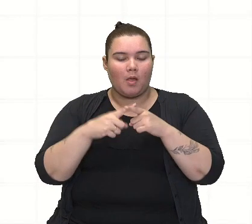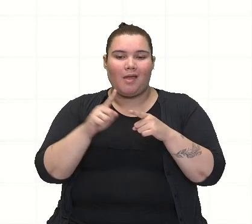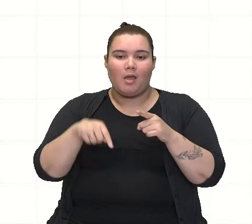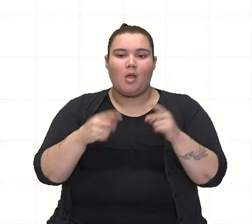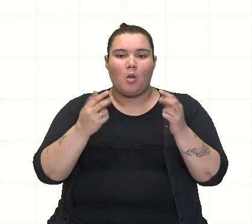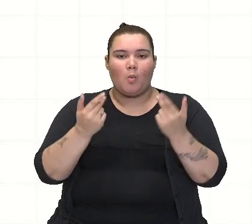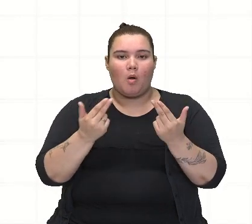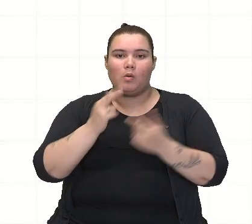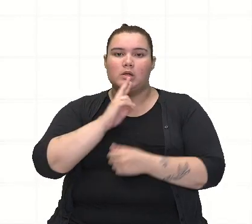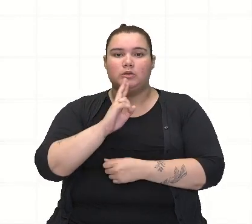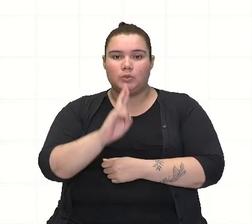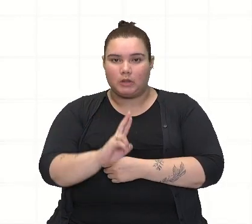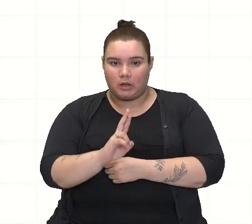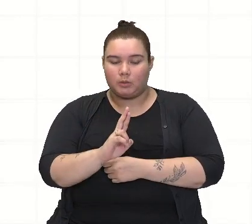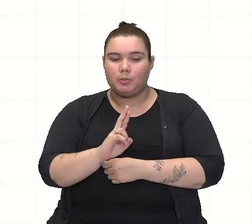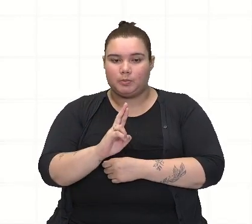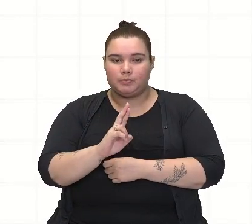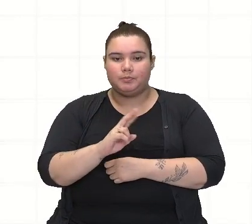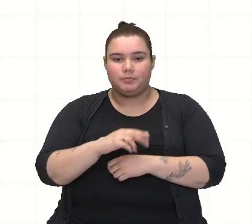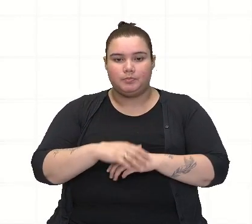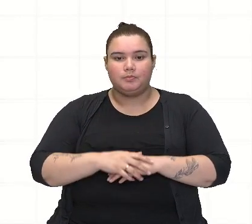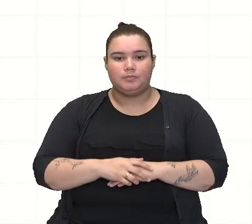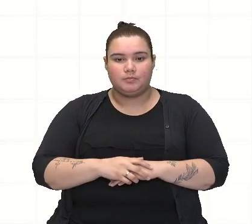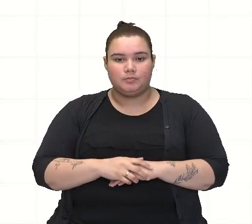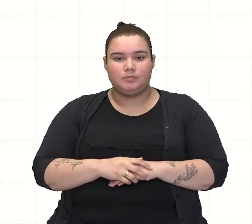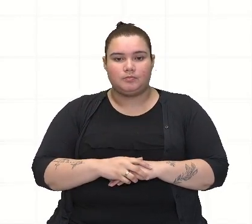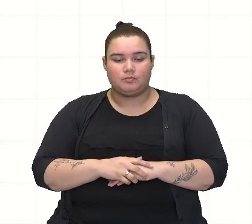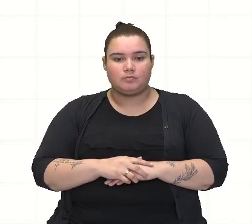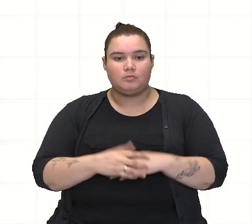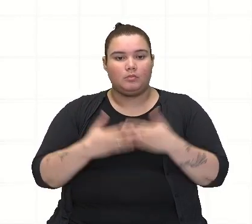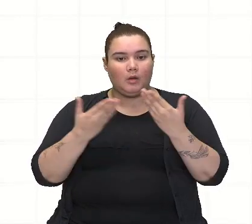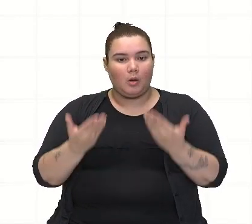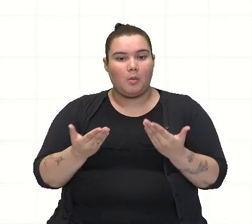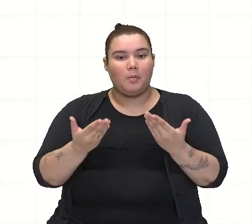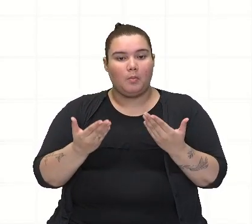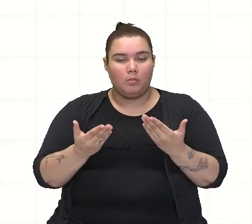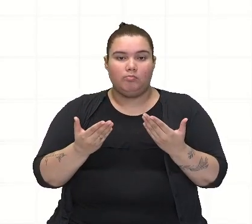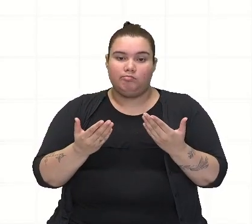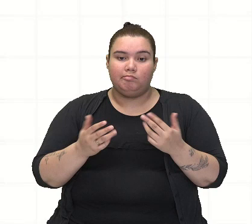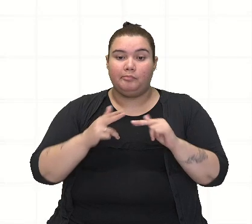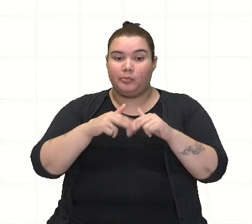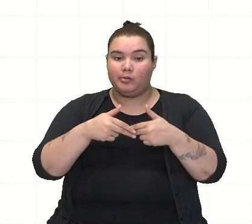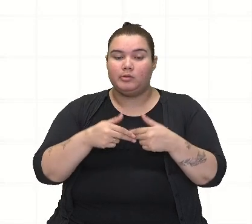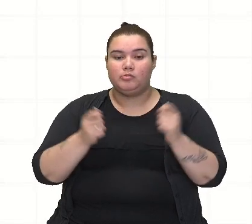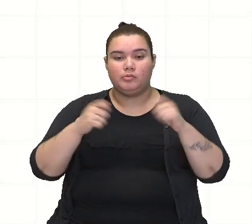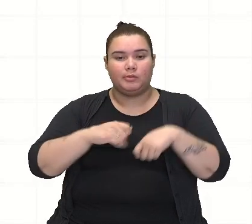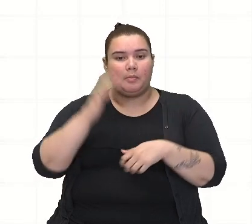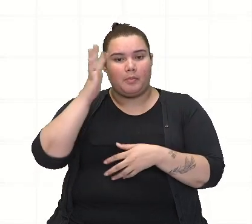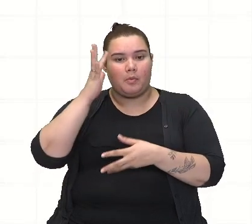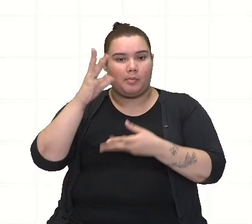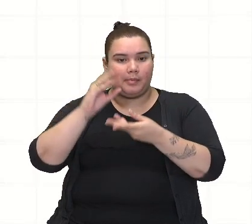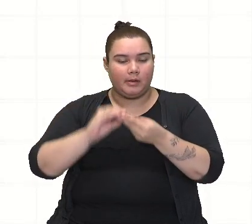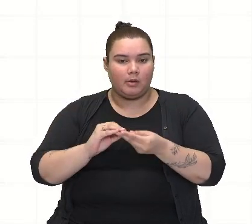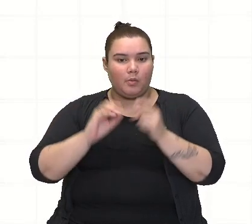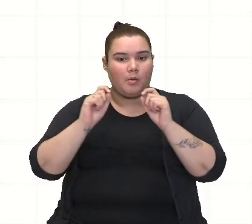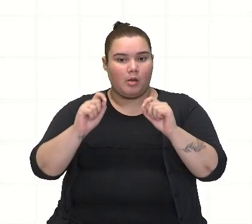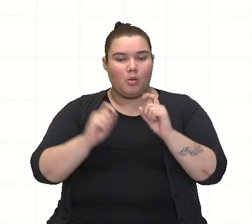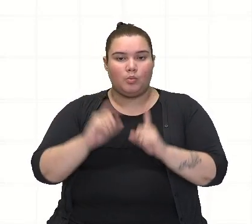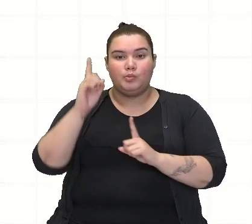Proporcionalidade. Beleza? Então é desse jeito. Olha. Portanto, podemos dizer que as